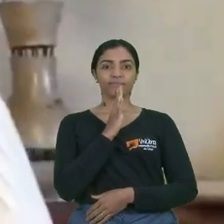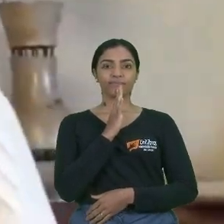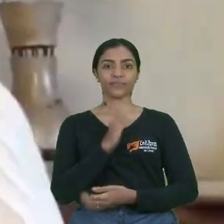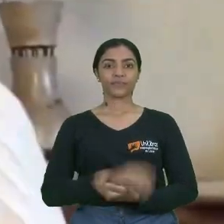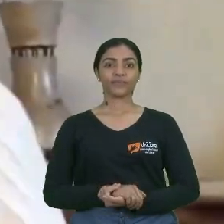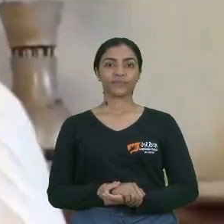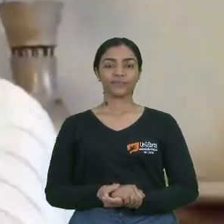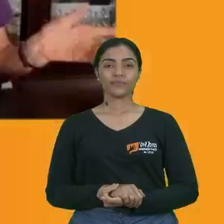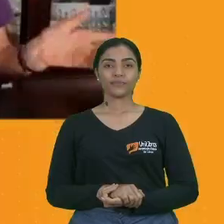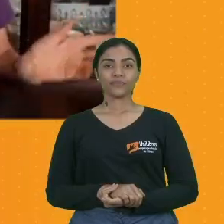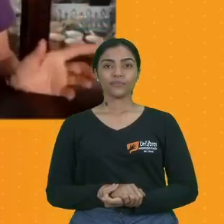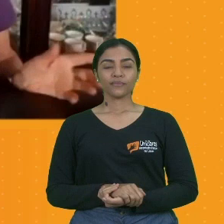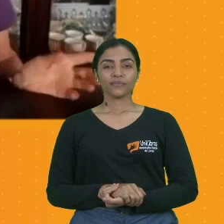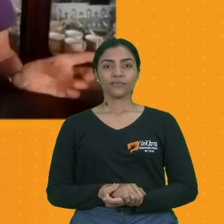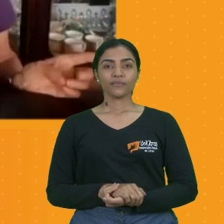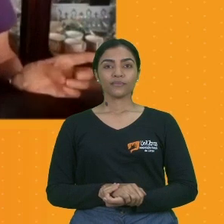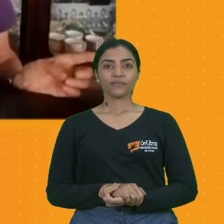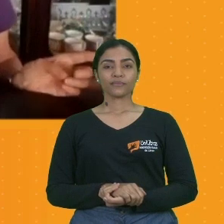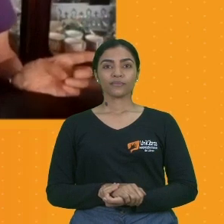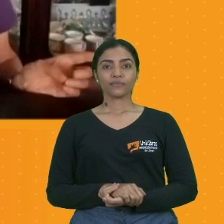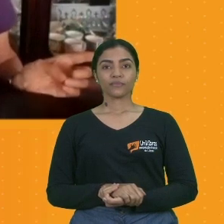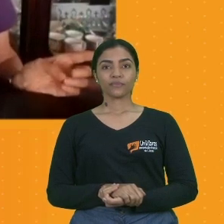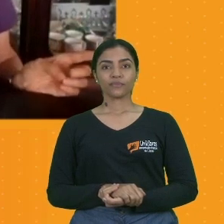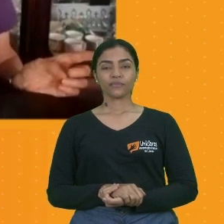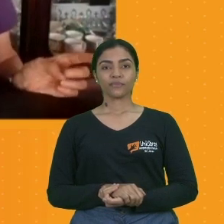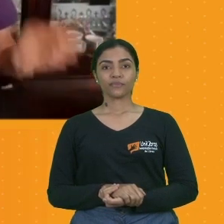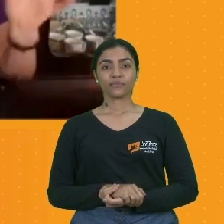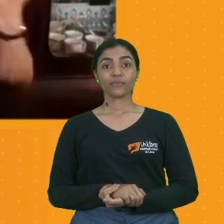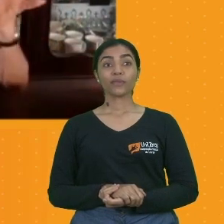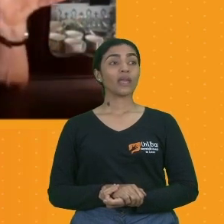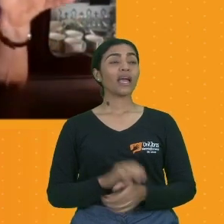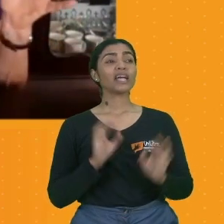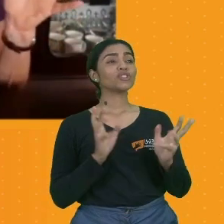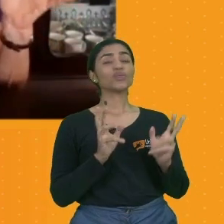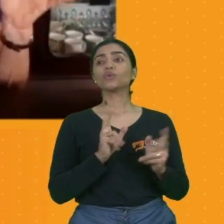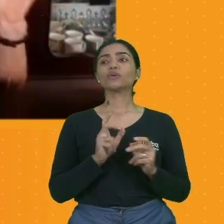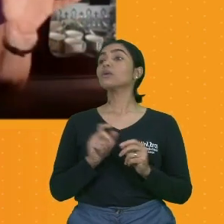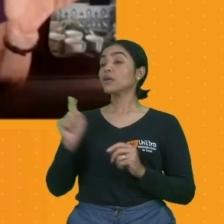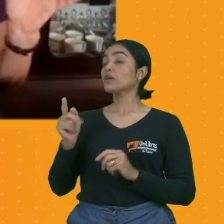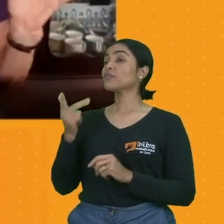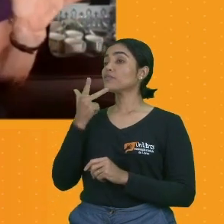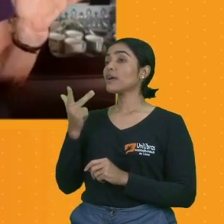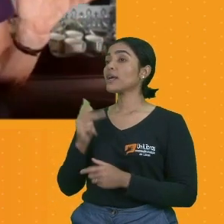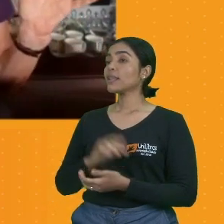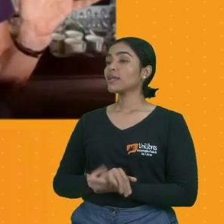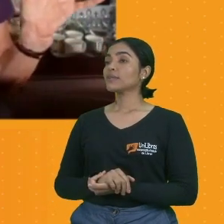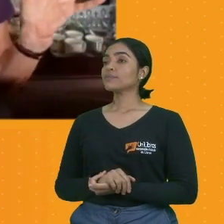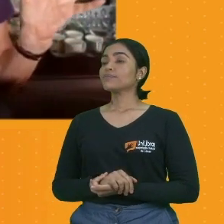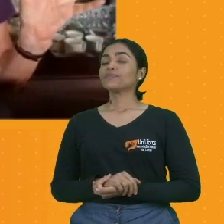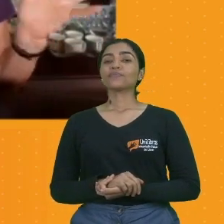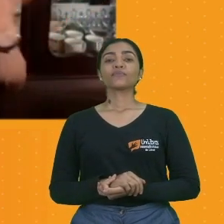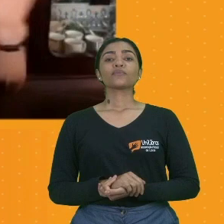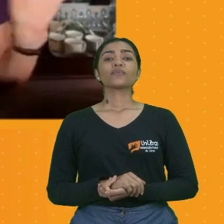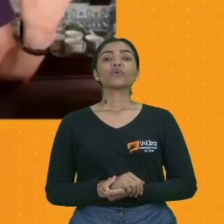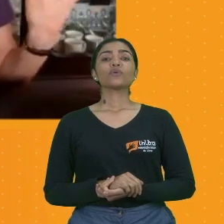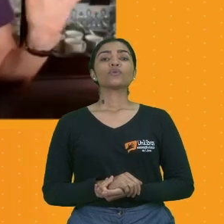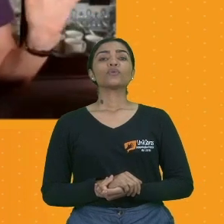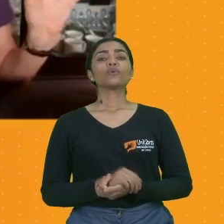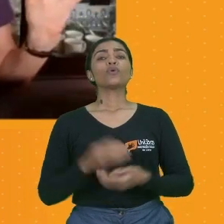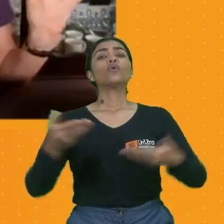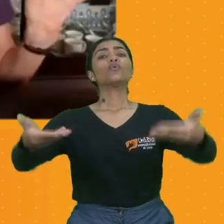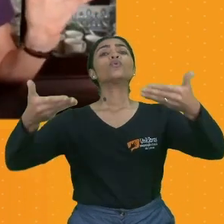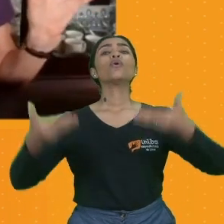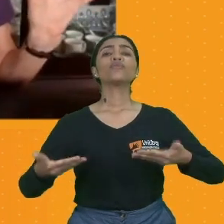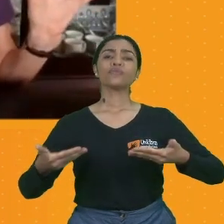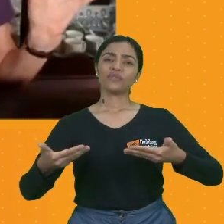me liga eu acho que sim diga mas fazer o quê chamado que eu gostaria de fazer a todo